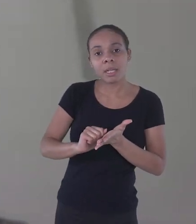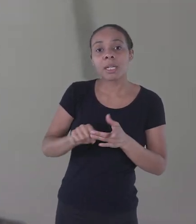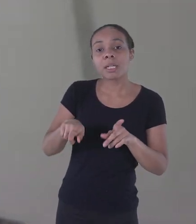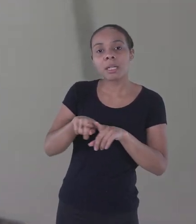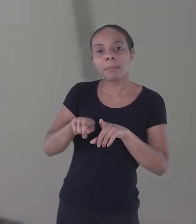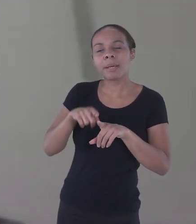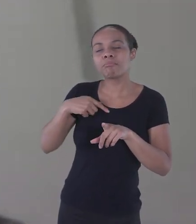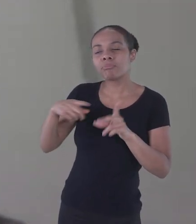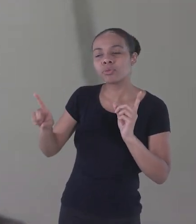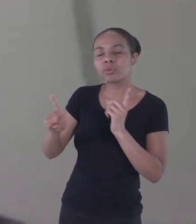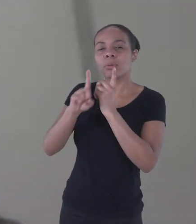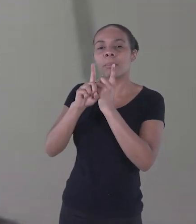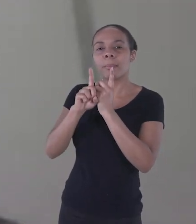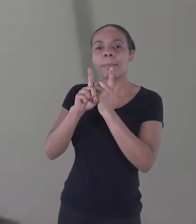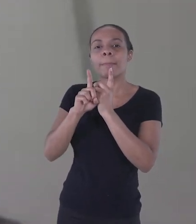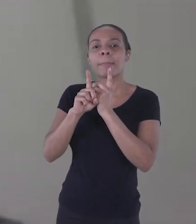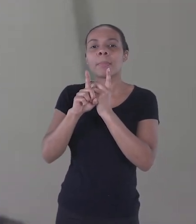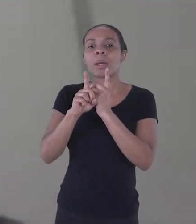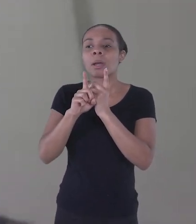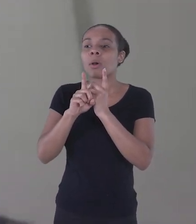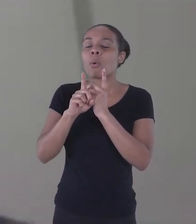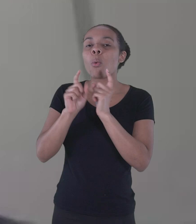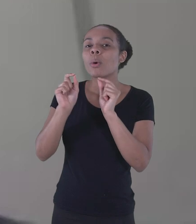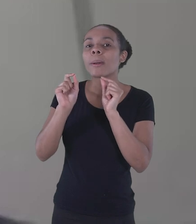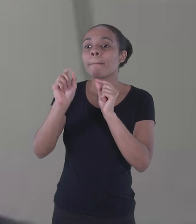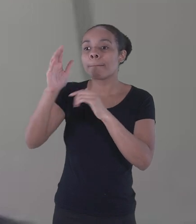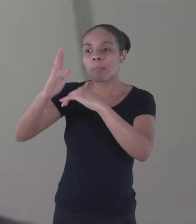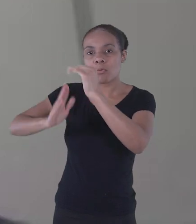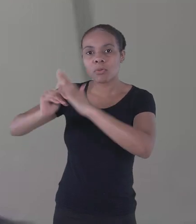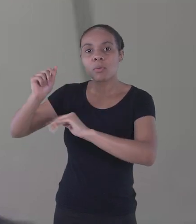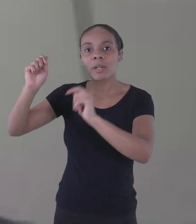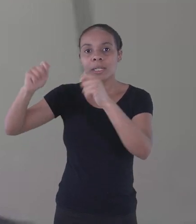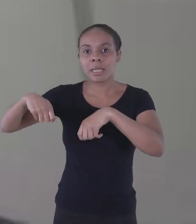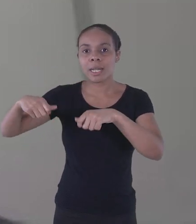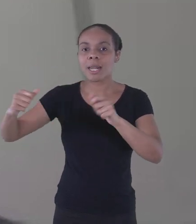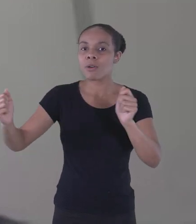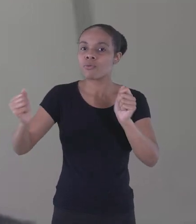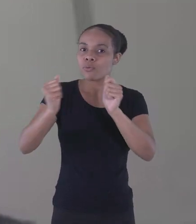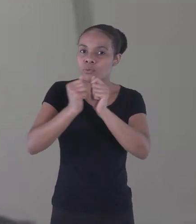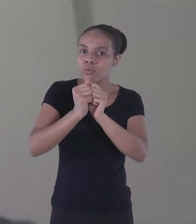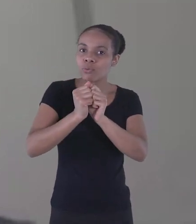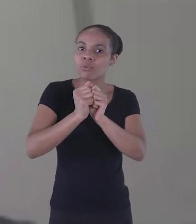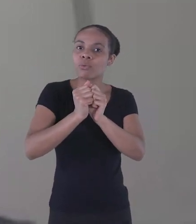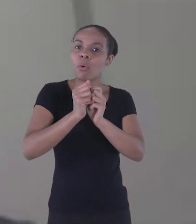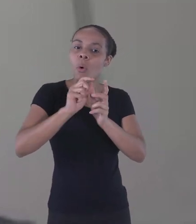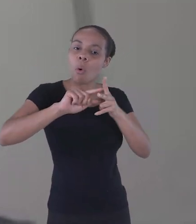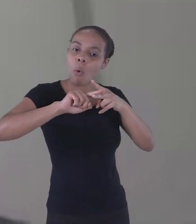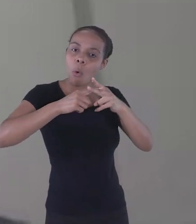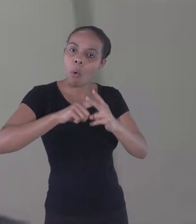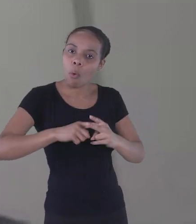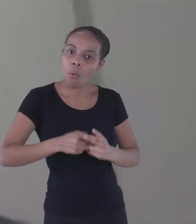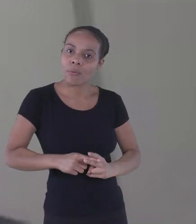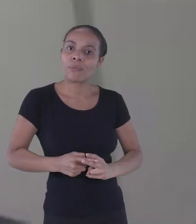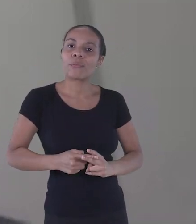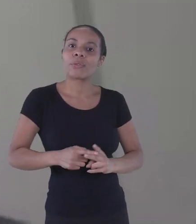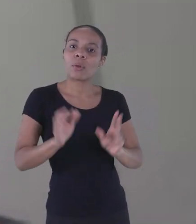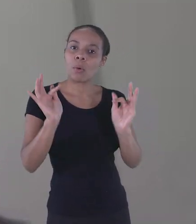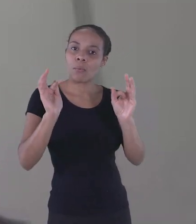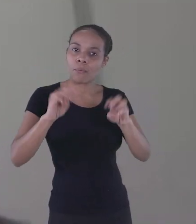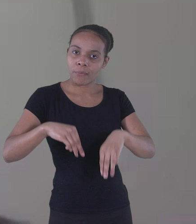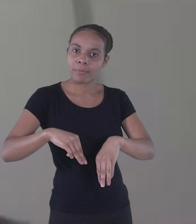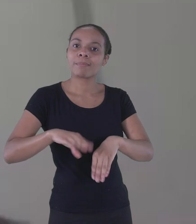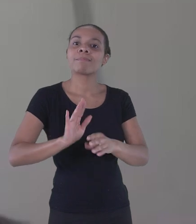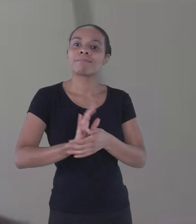publicar. Escritores e similares. Eu falo que eu virei autor graças aos generais da ditadura. Eles que fizeram de mim um autor, porque